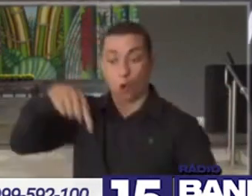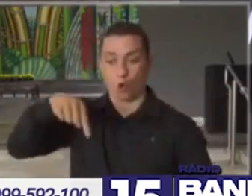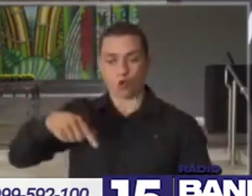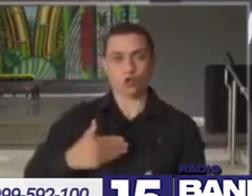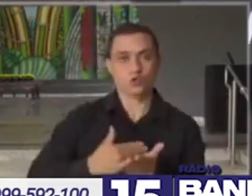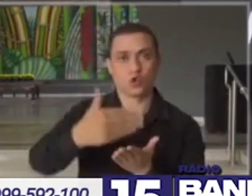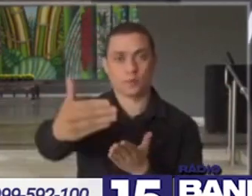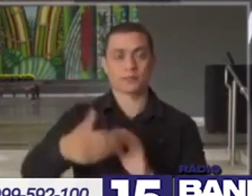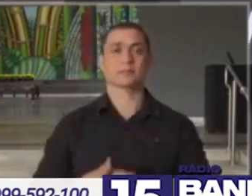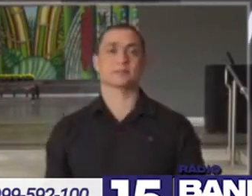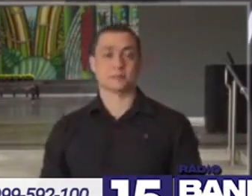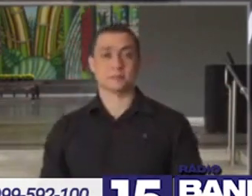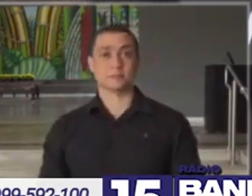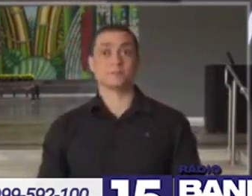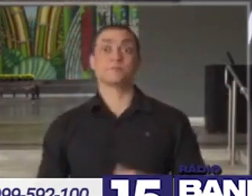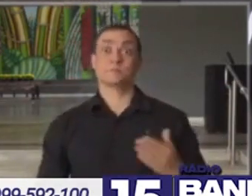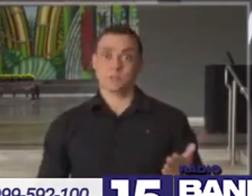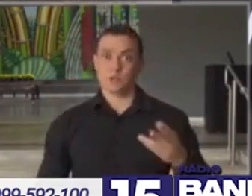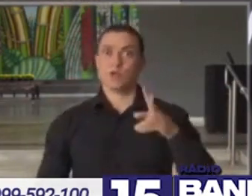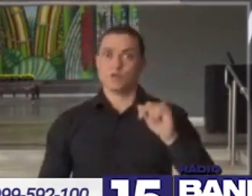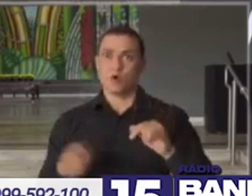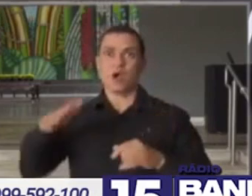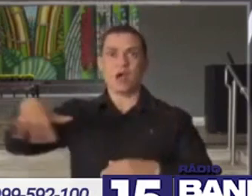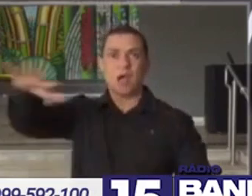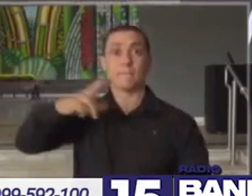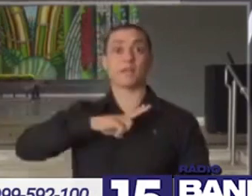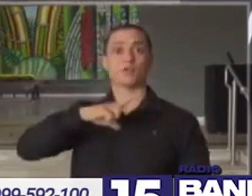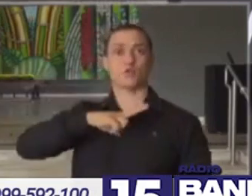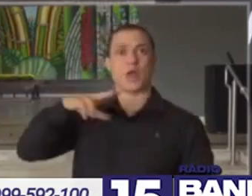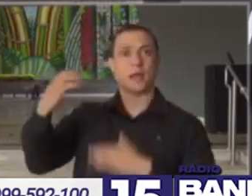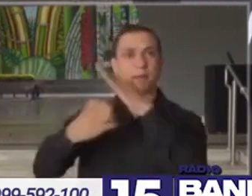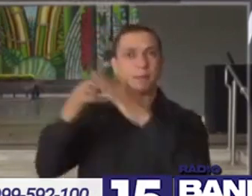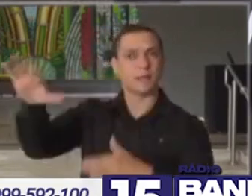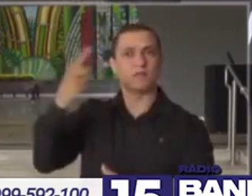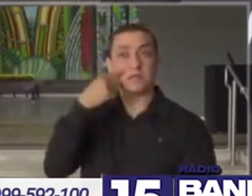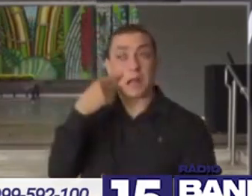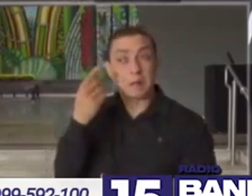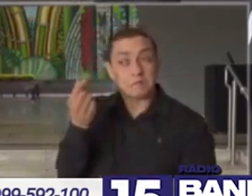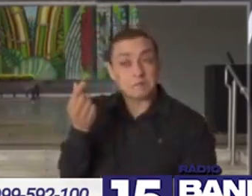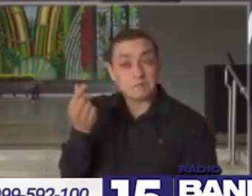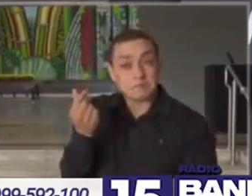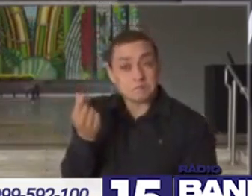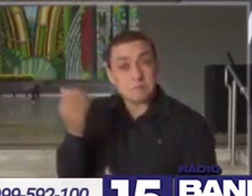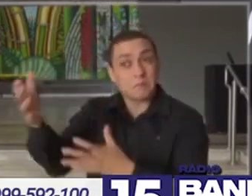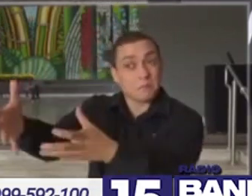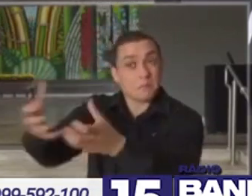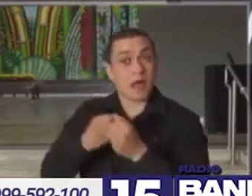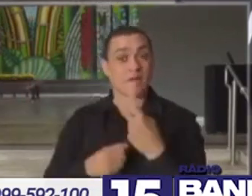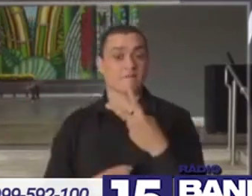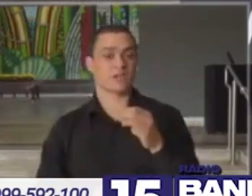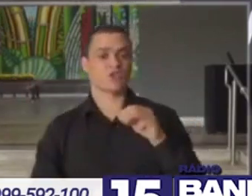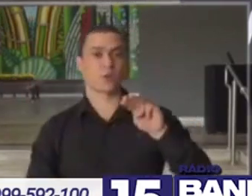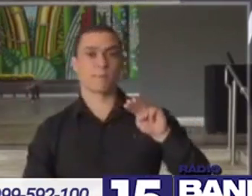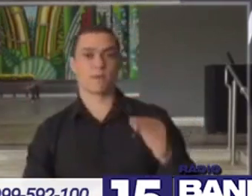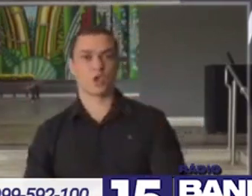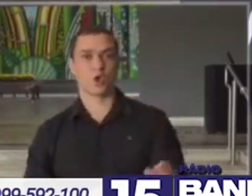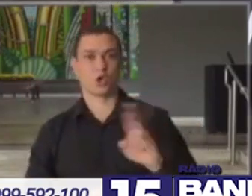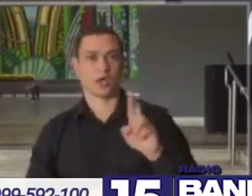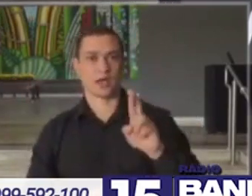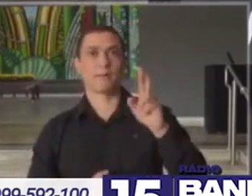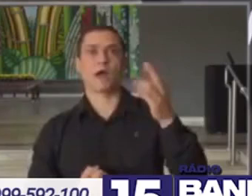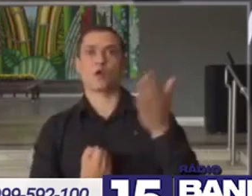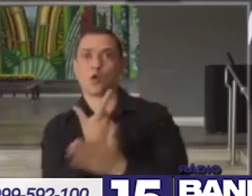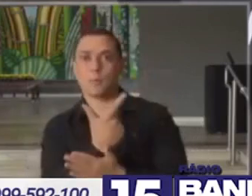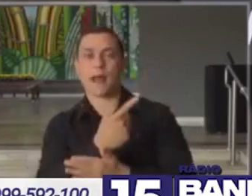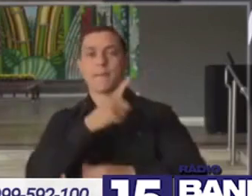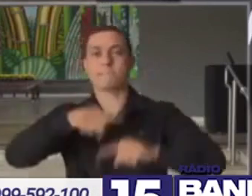etapa de captação de recursos para os equipamentos desta fábrica, e